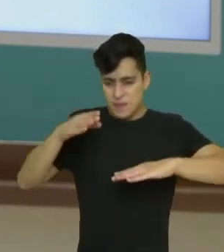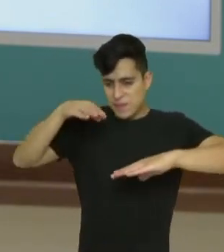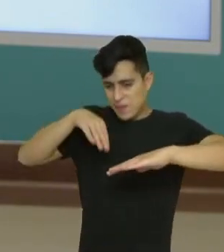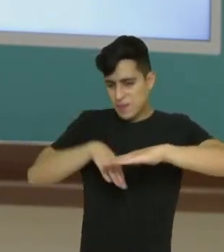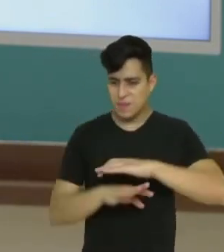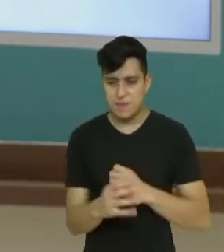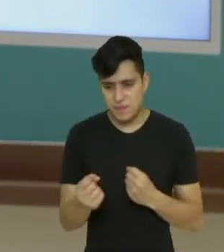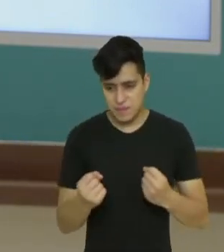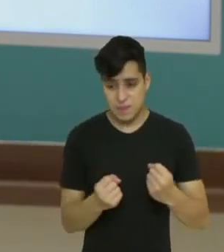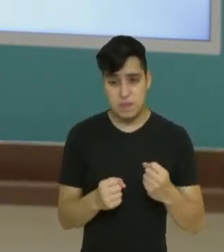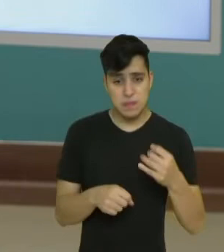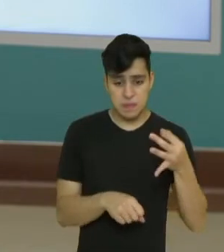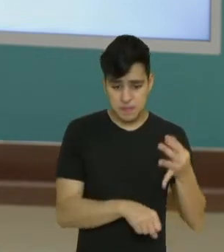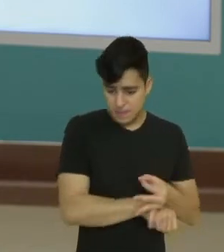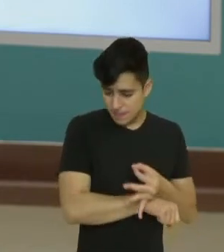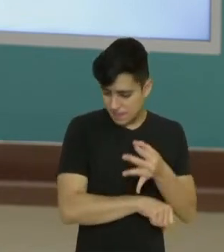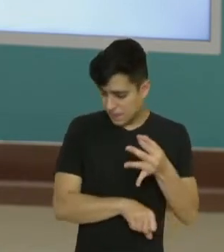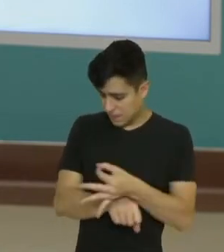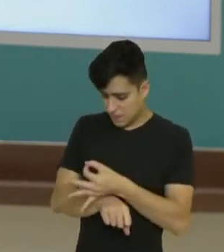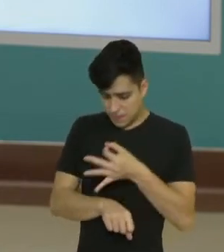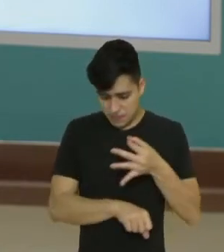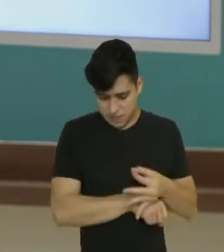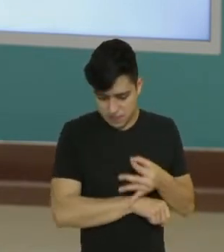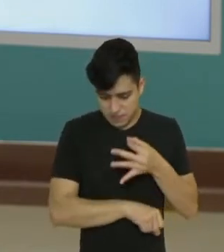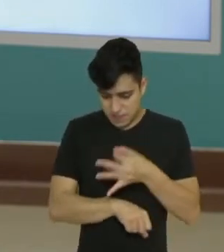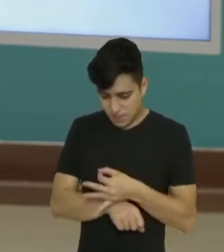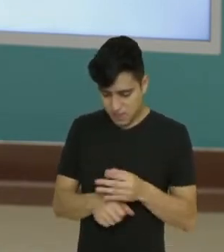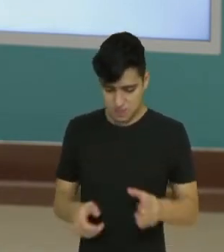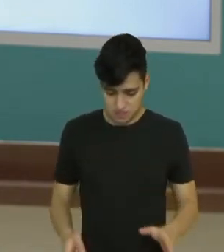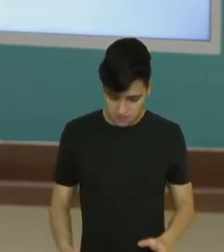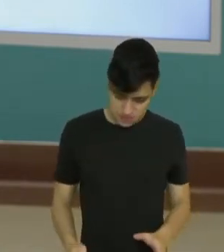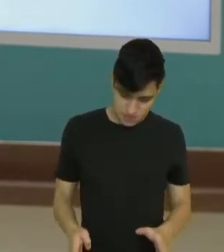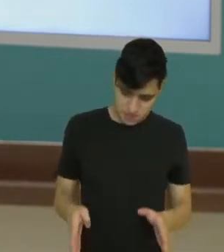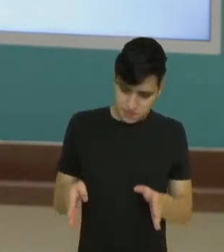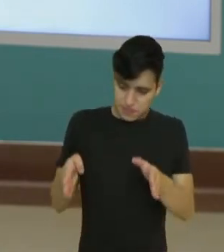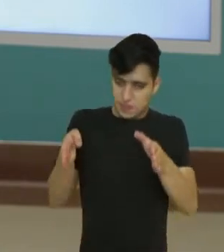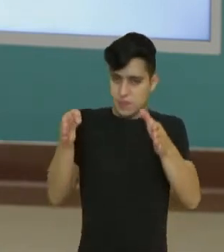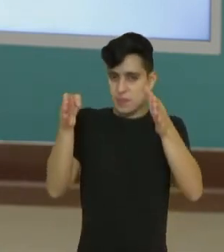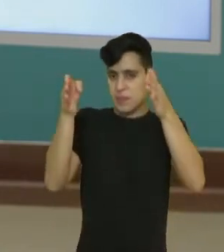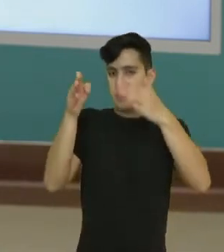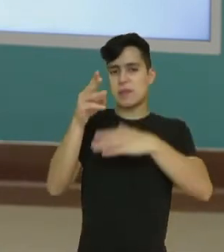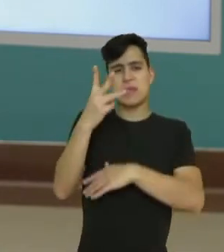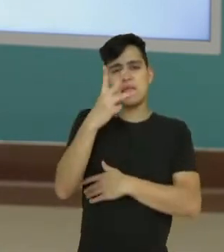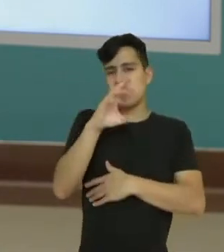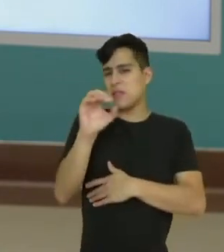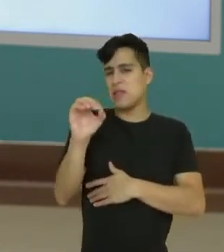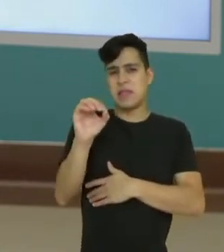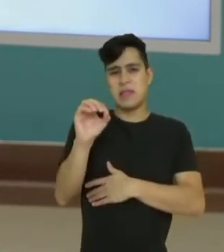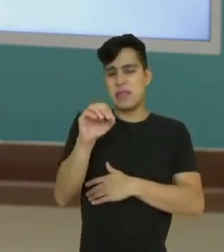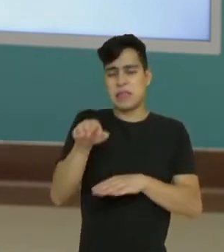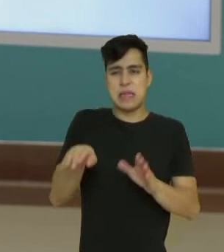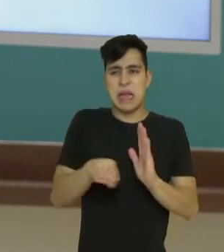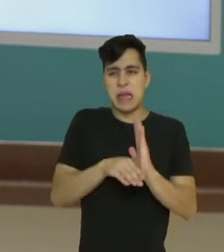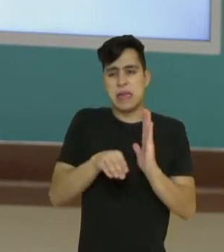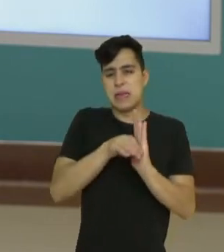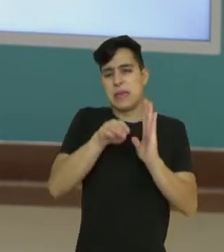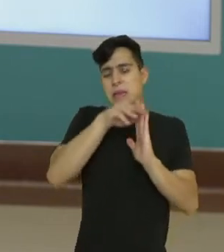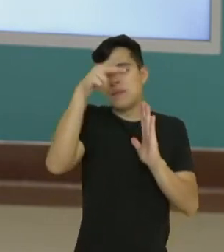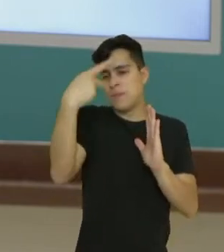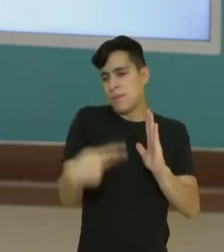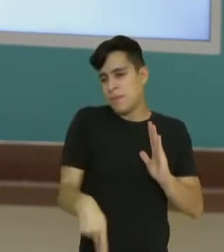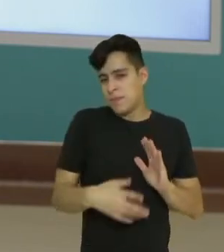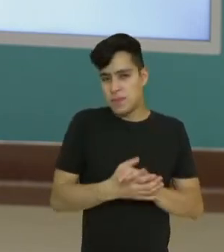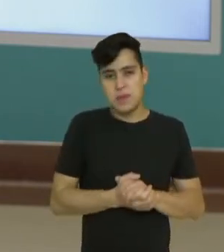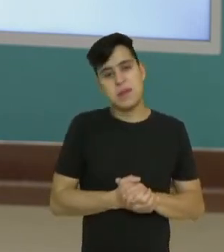que sustente, suporte o peso, né, os 20, 30, 40 andares desse prédio. Só